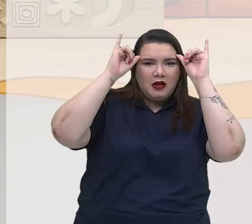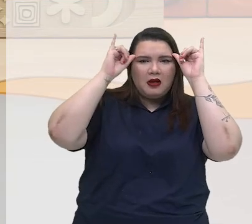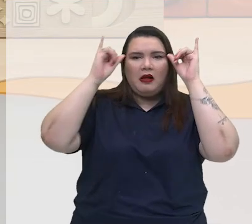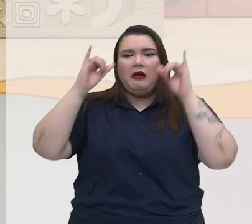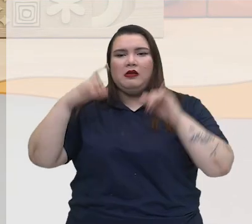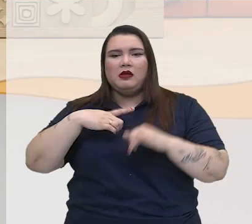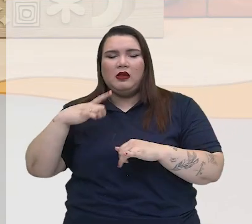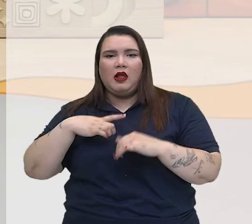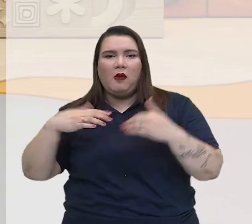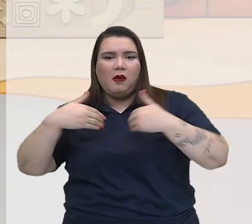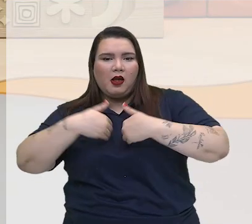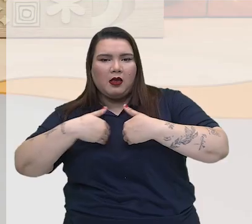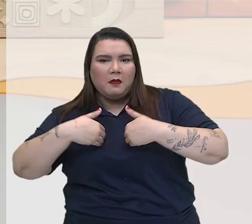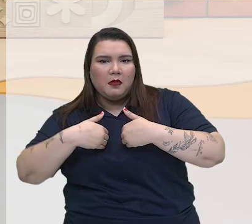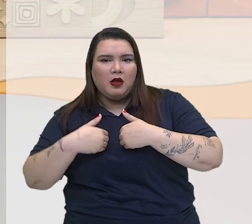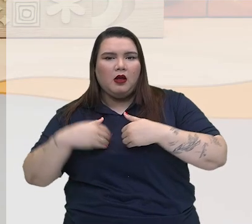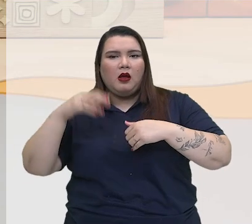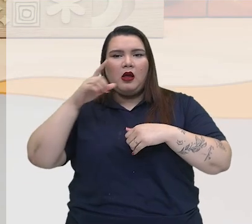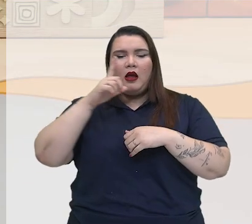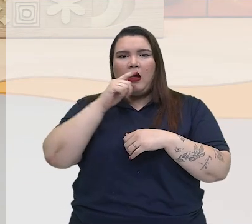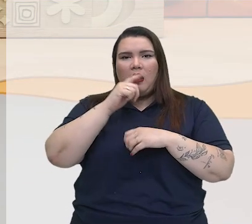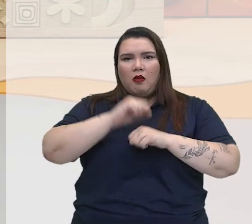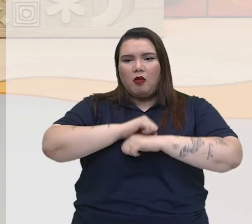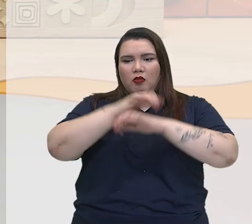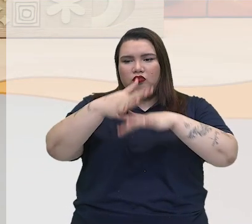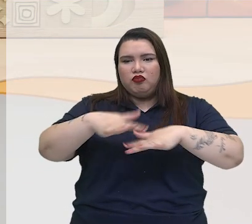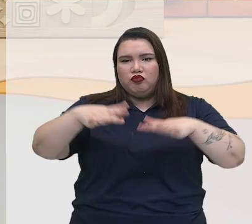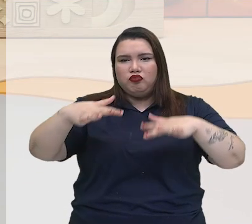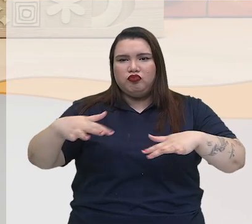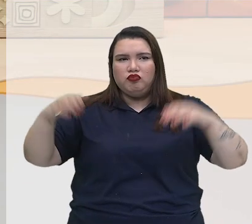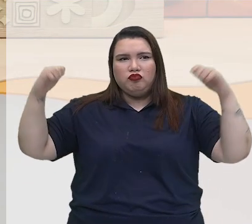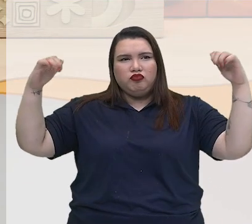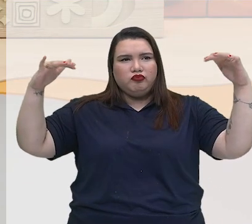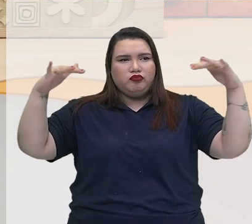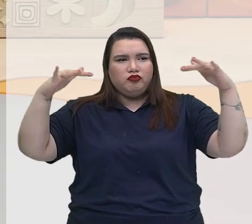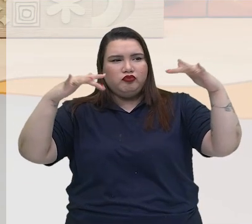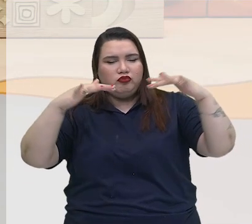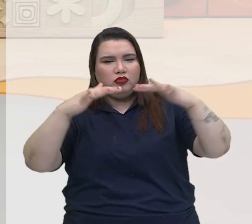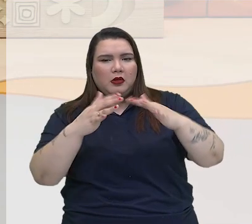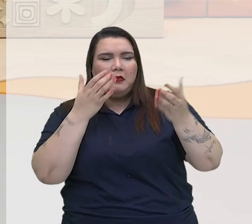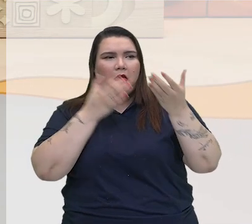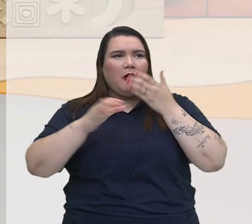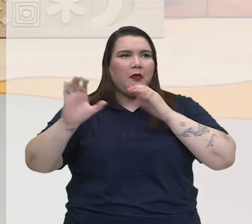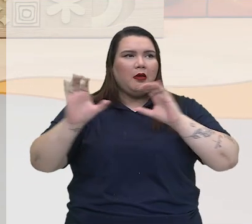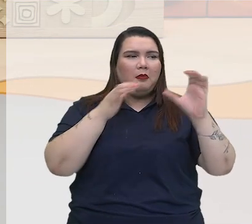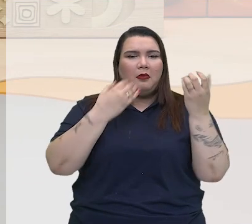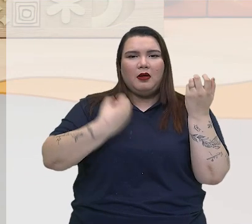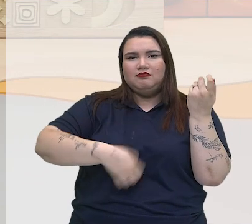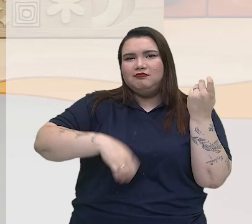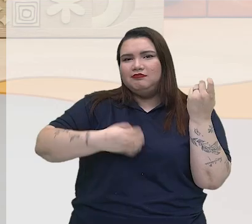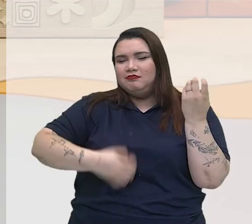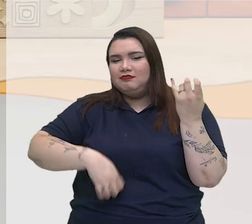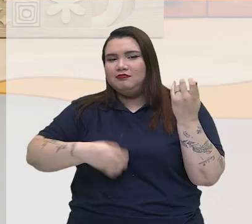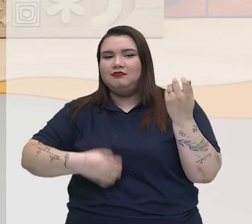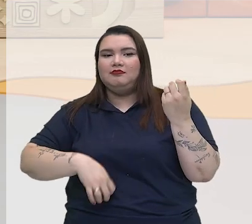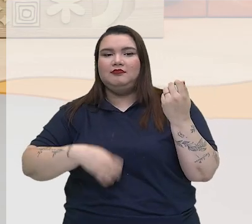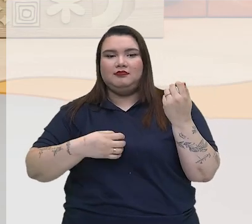burro bom, uma baixada ribeira e um violão e umas galinhas, ai,